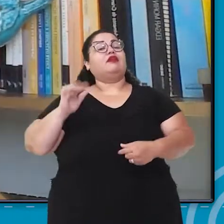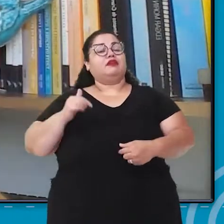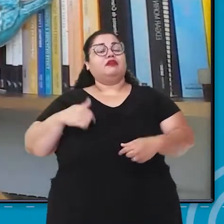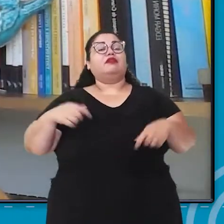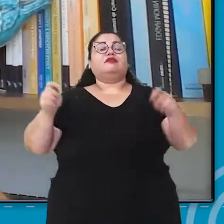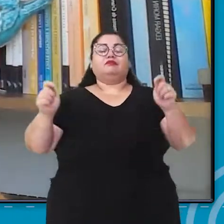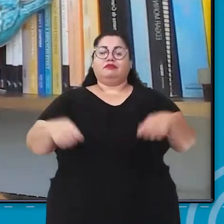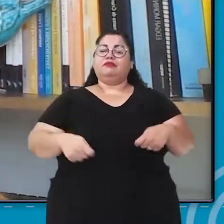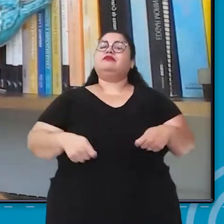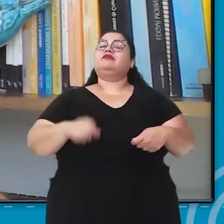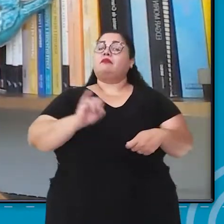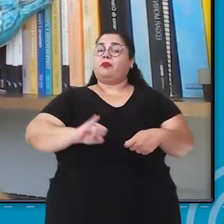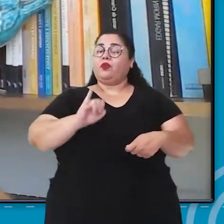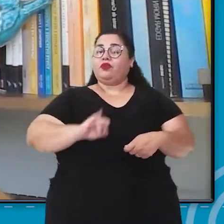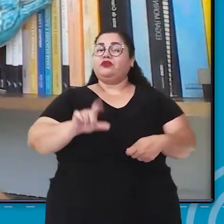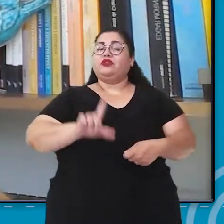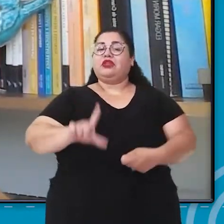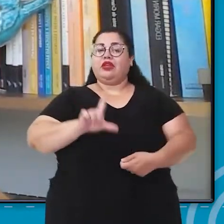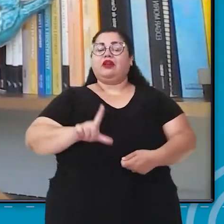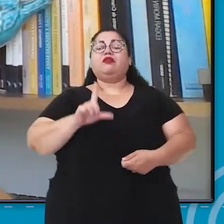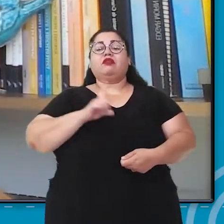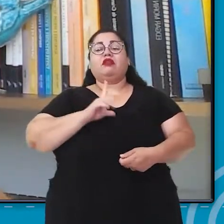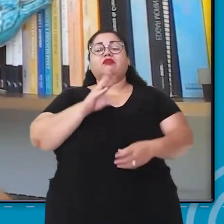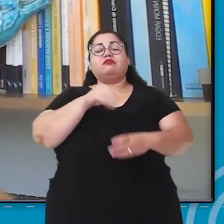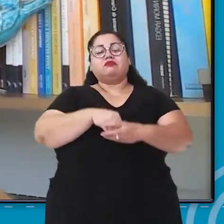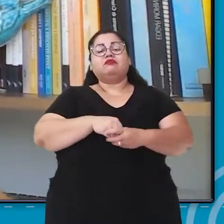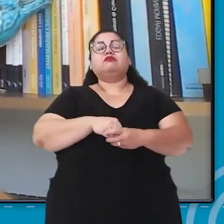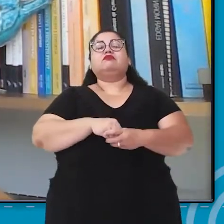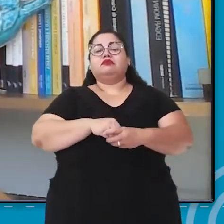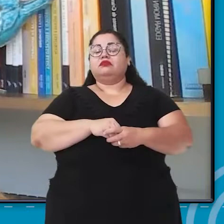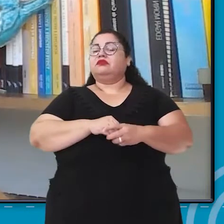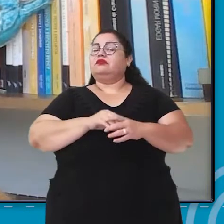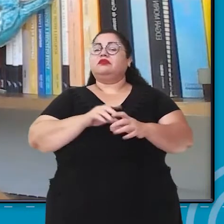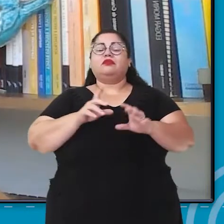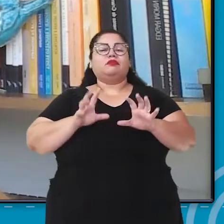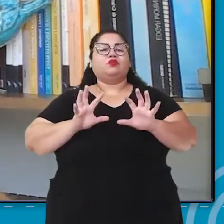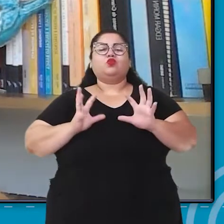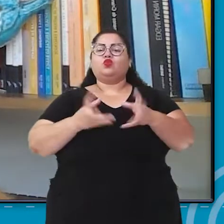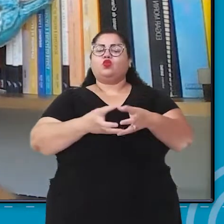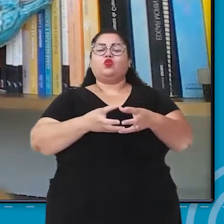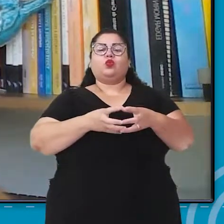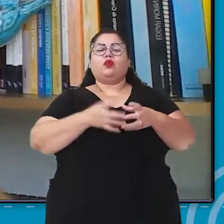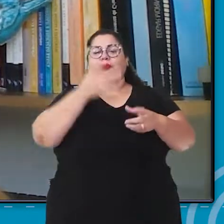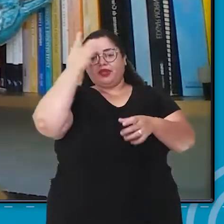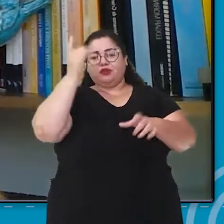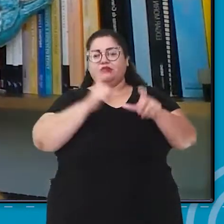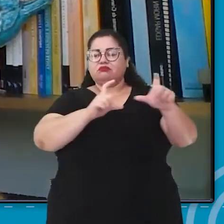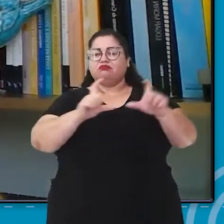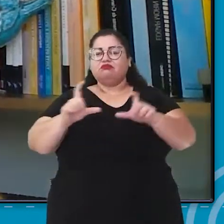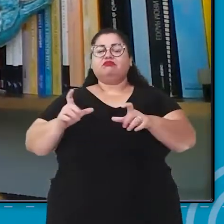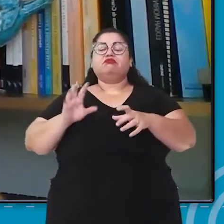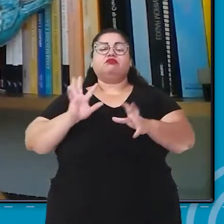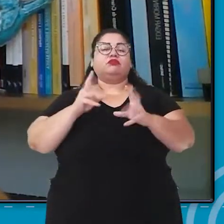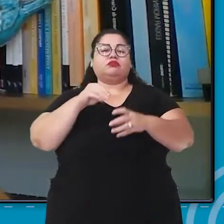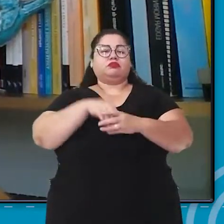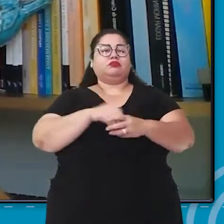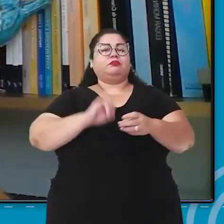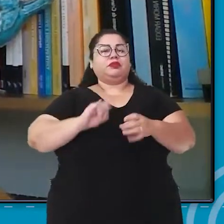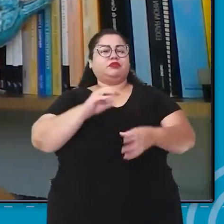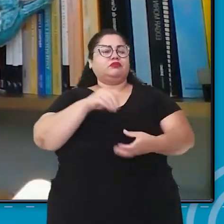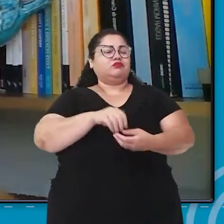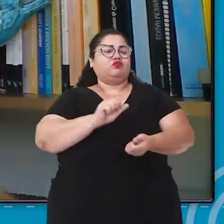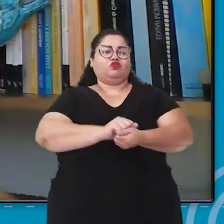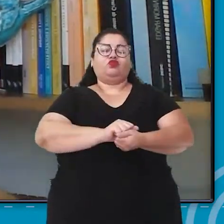que é muito importante que a literatura esteja presente na cesta básica de todas as pessoas. Se ela é